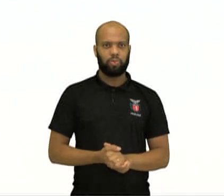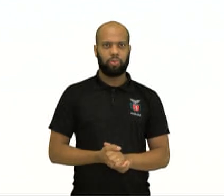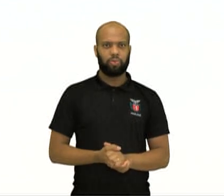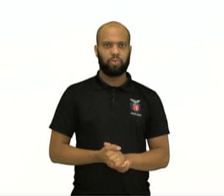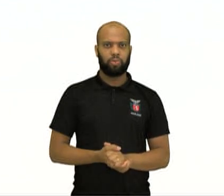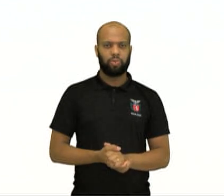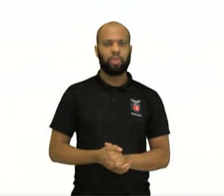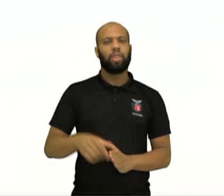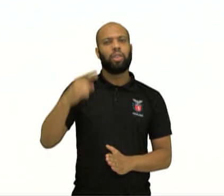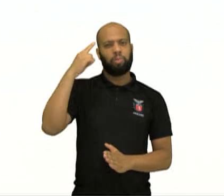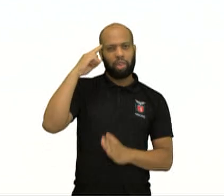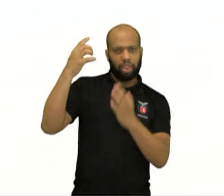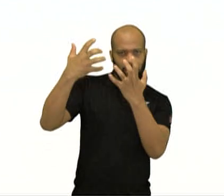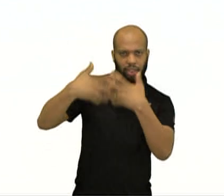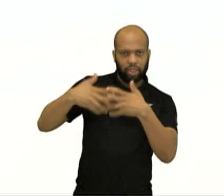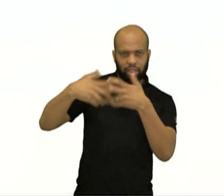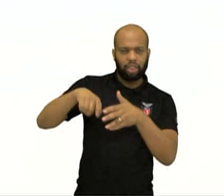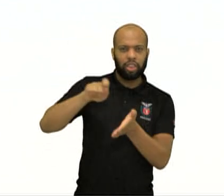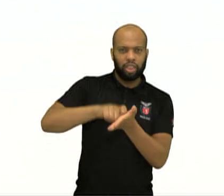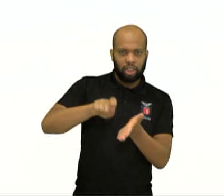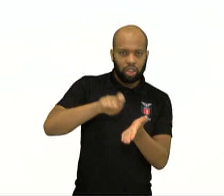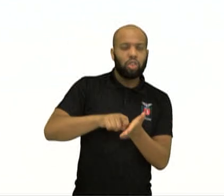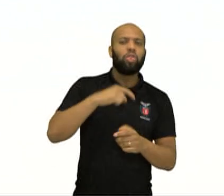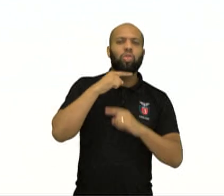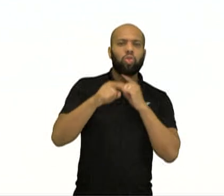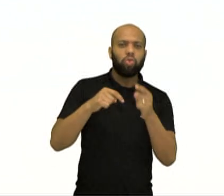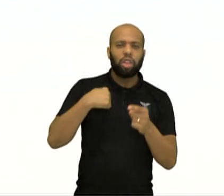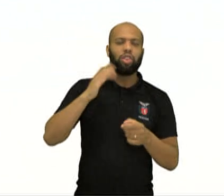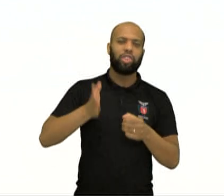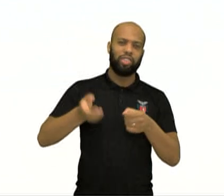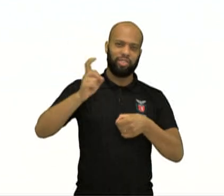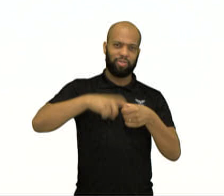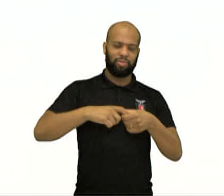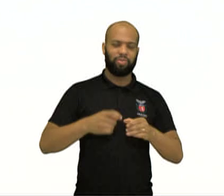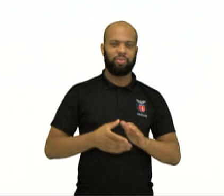Jovem, pense, anote dúvidas, que eu já volto.